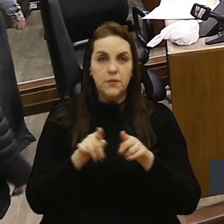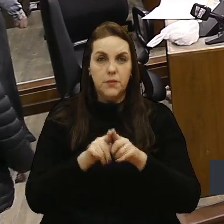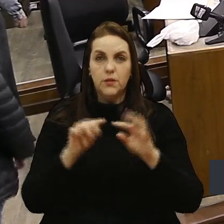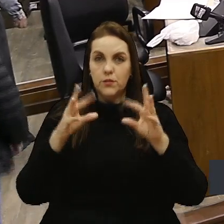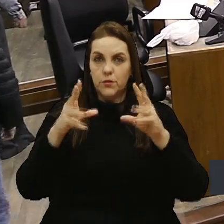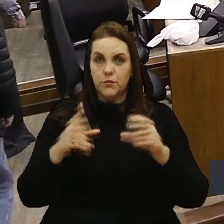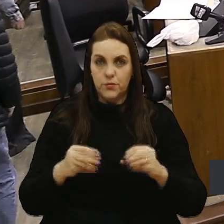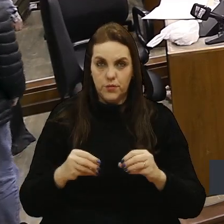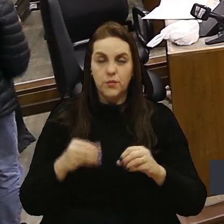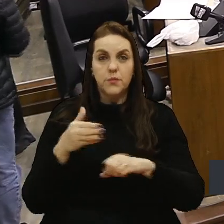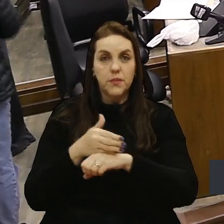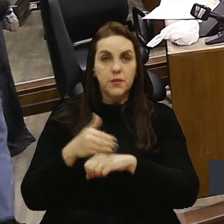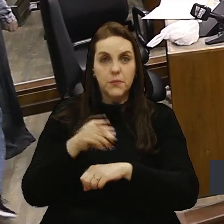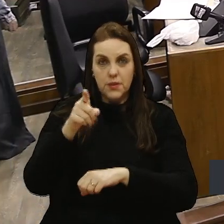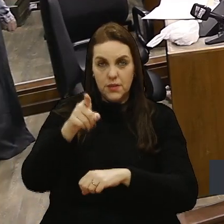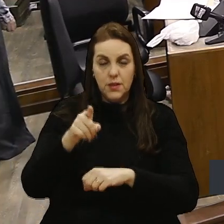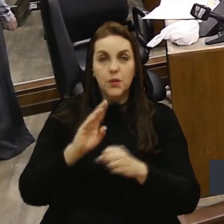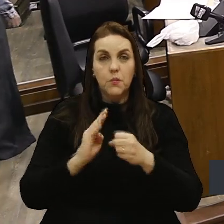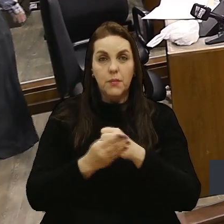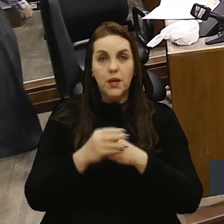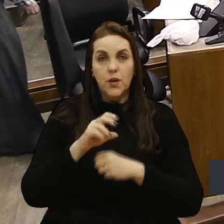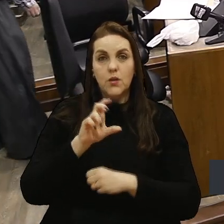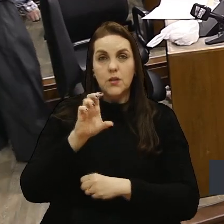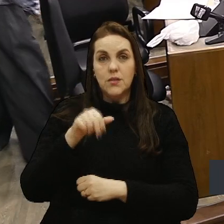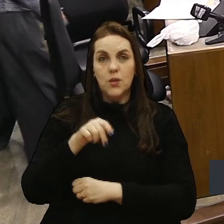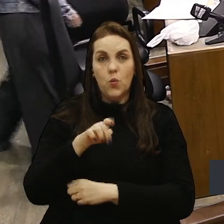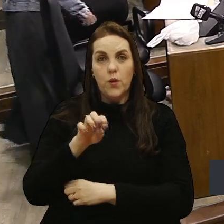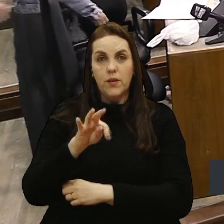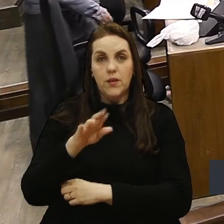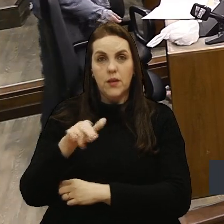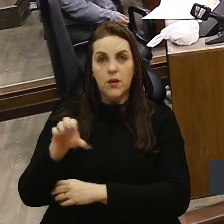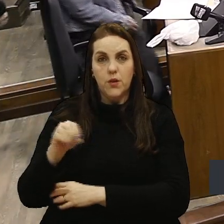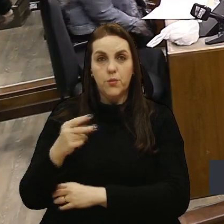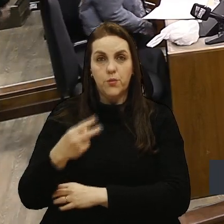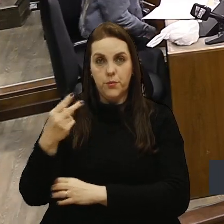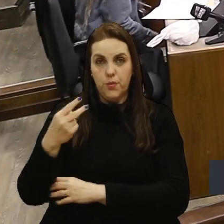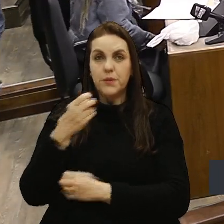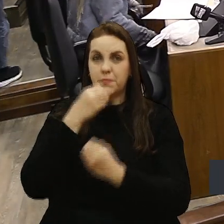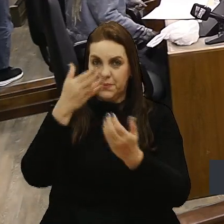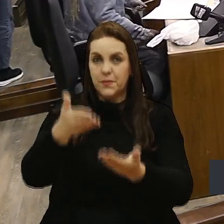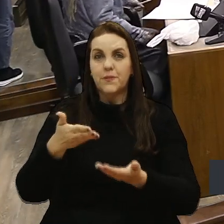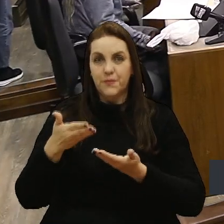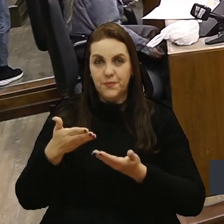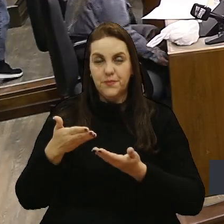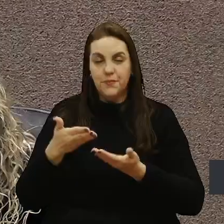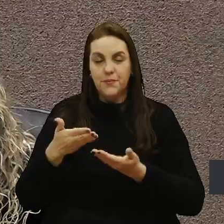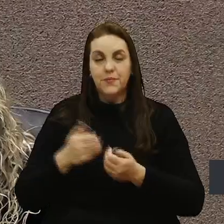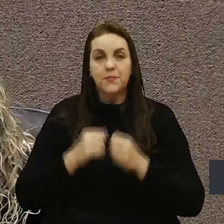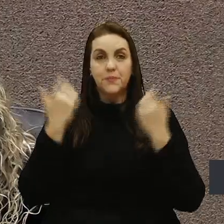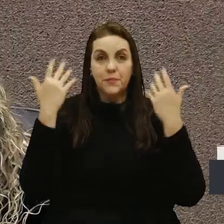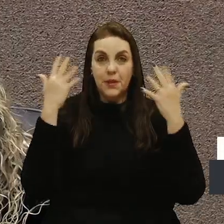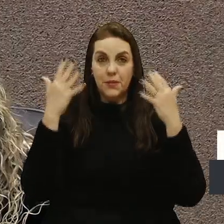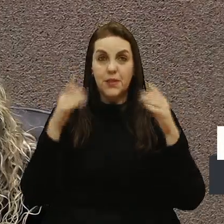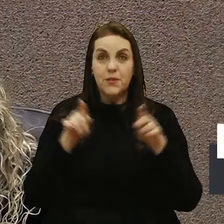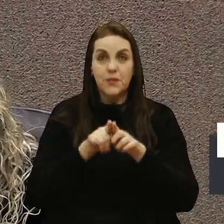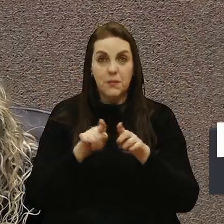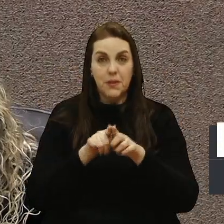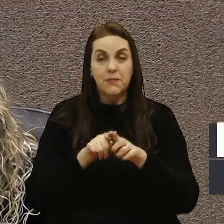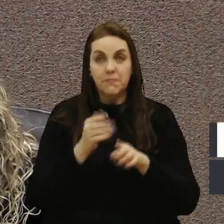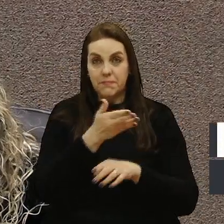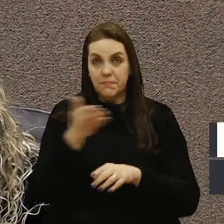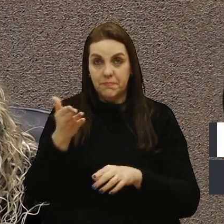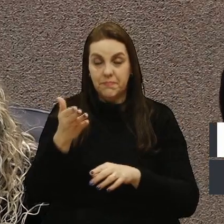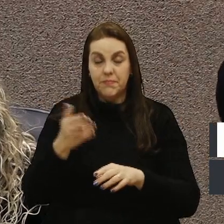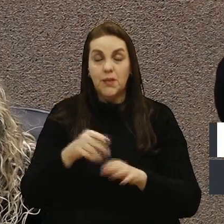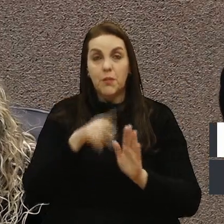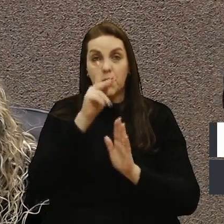aqui do Cinquentenário 2, sejam sempre muito bem-vindos. Lhe parabenizo porque também estou trabalhando num